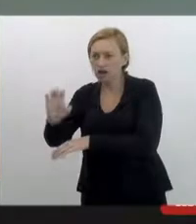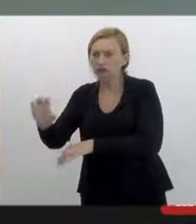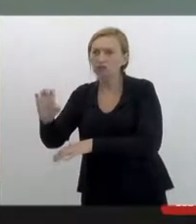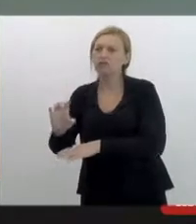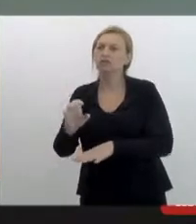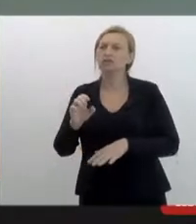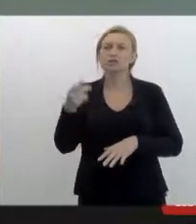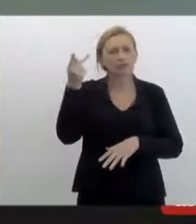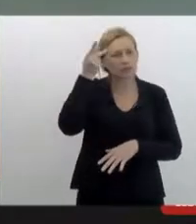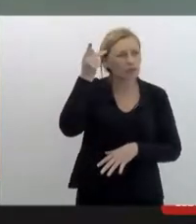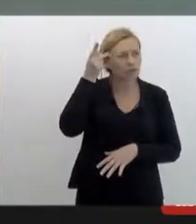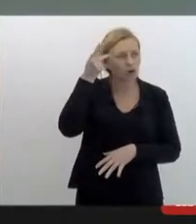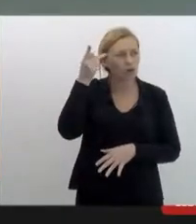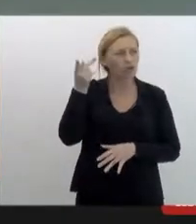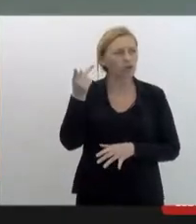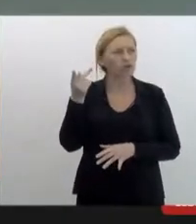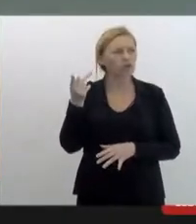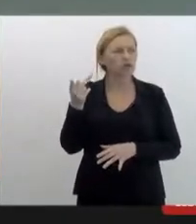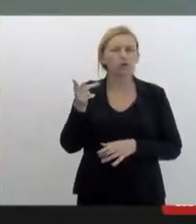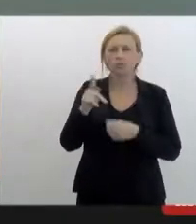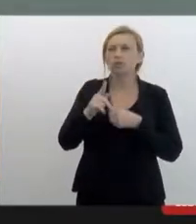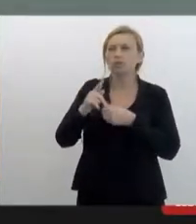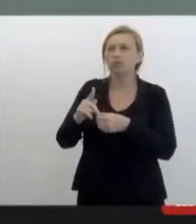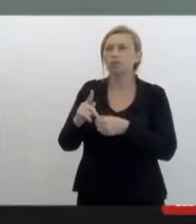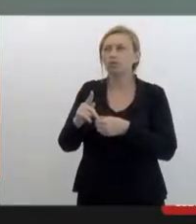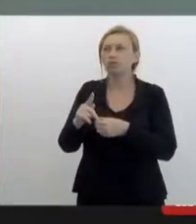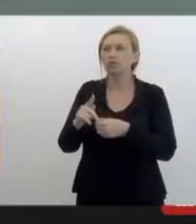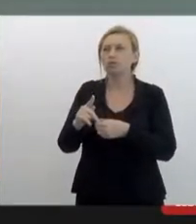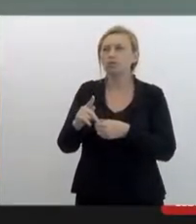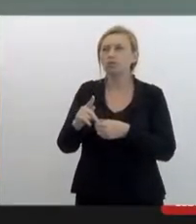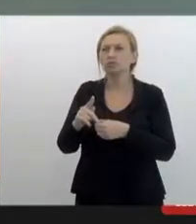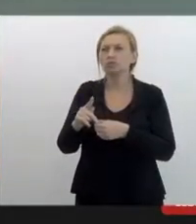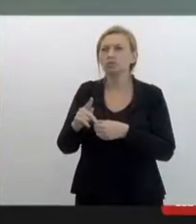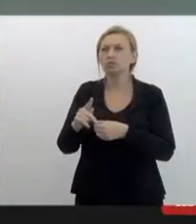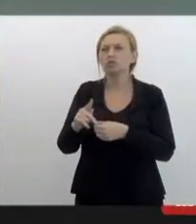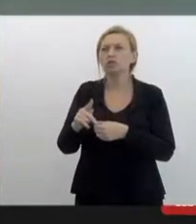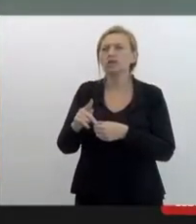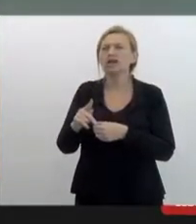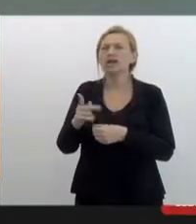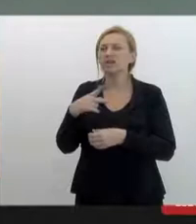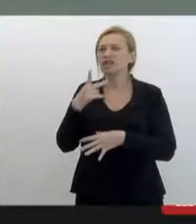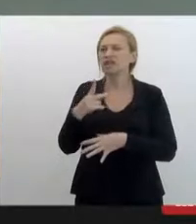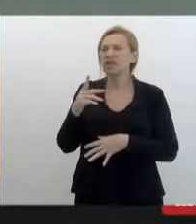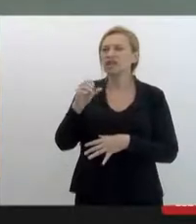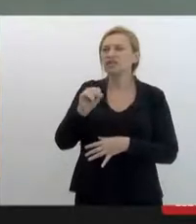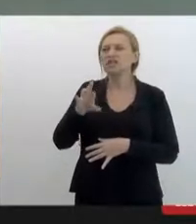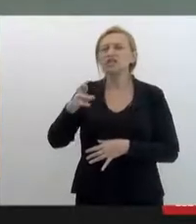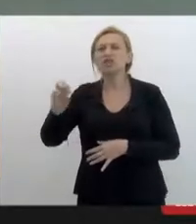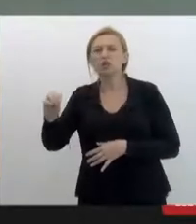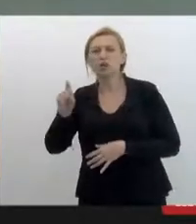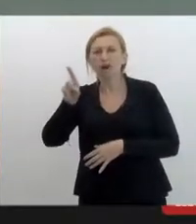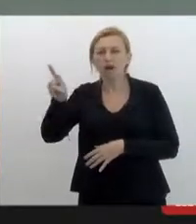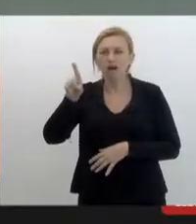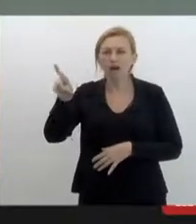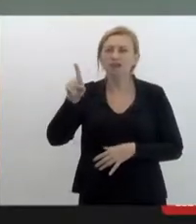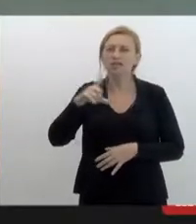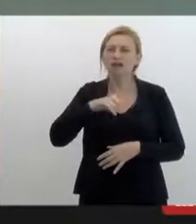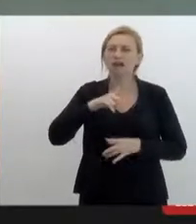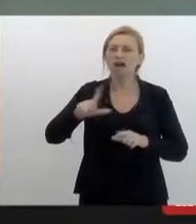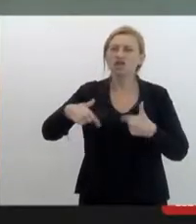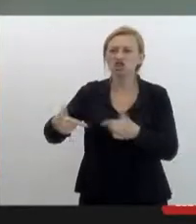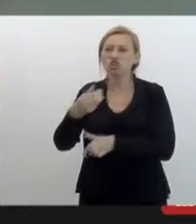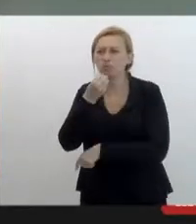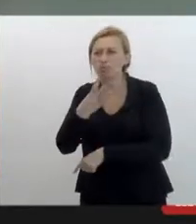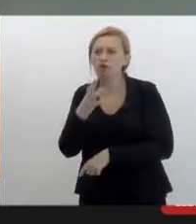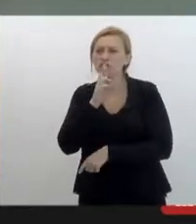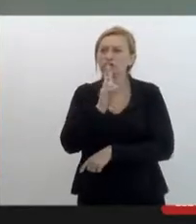que em São Paulo eu tive recentemente com o procurador, com o promotor de São Paulo, ele disse que o CIRA lá, ele tem funcionado bem com